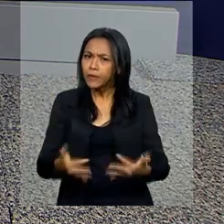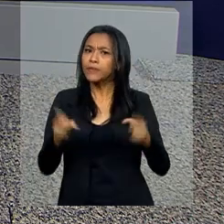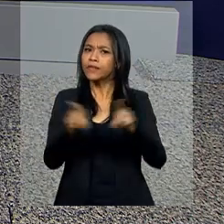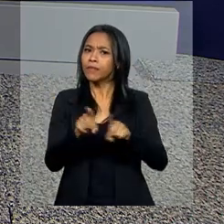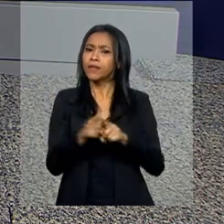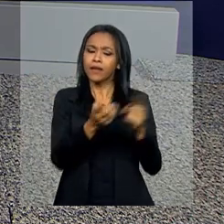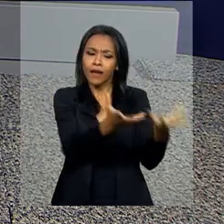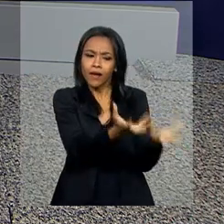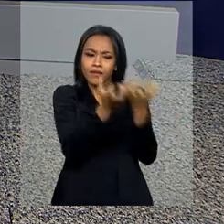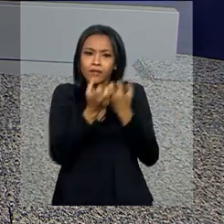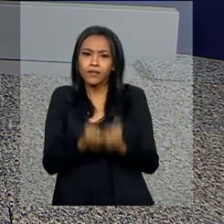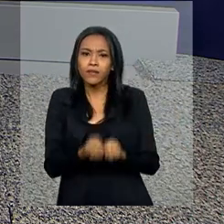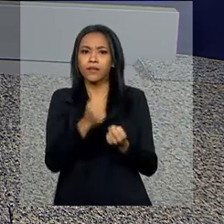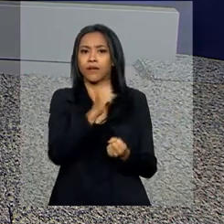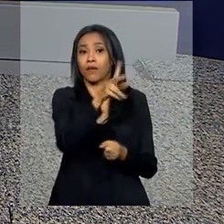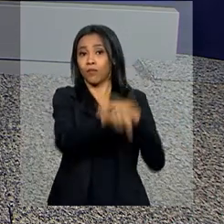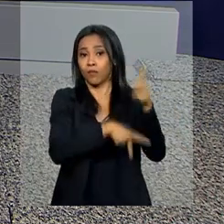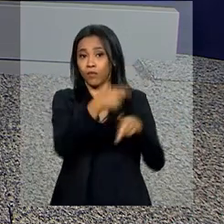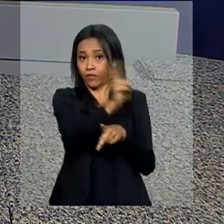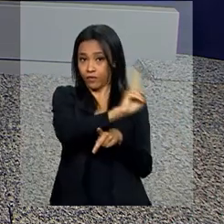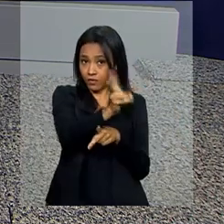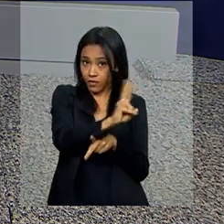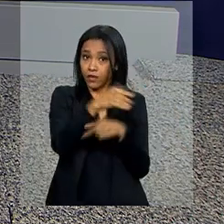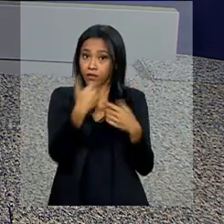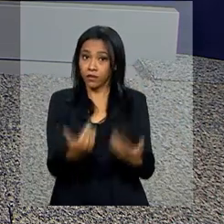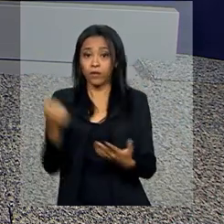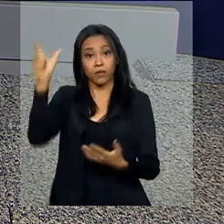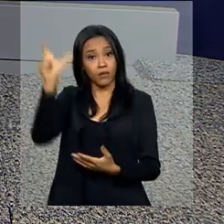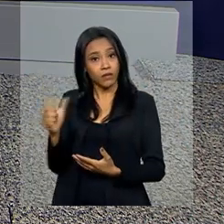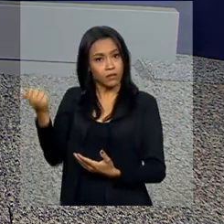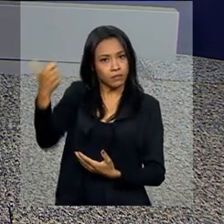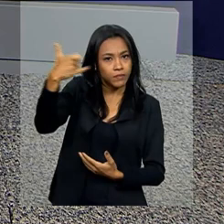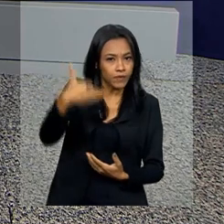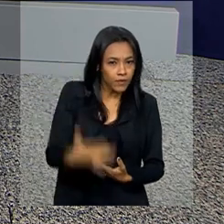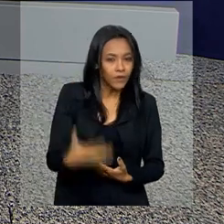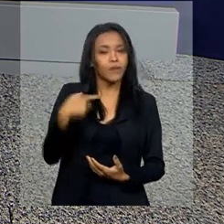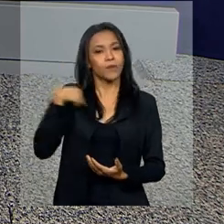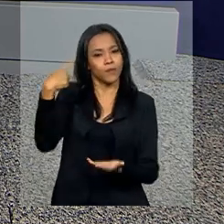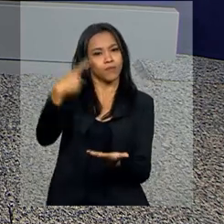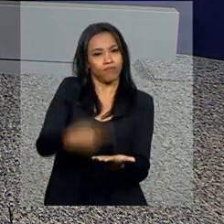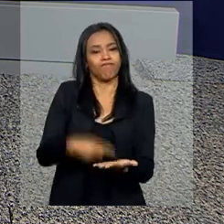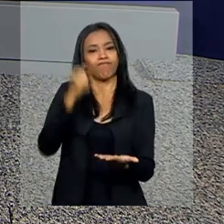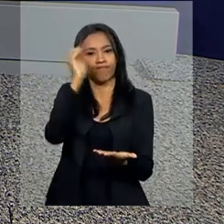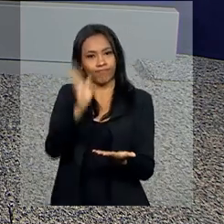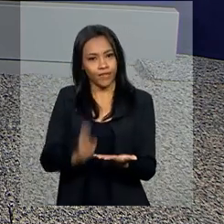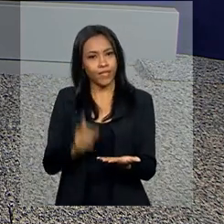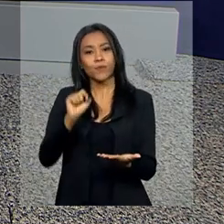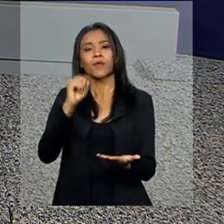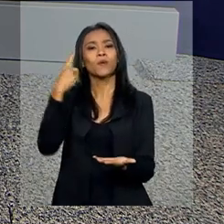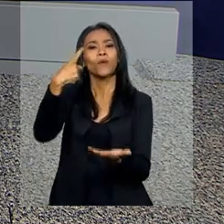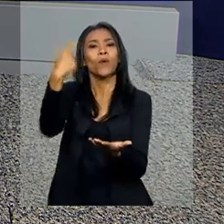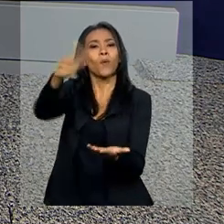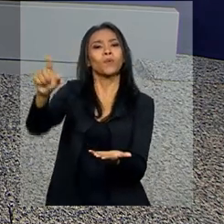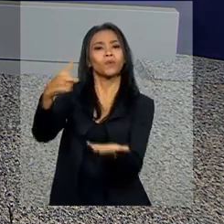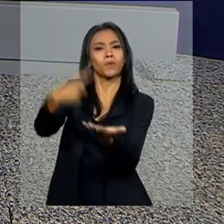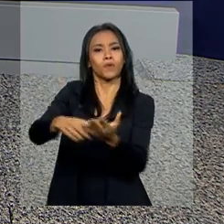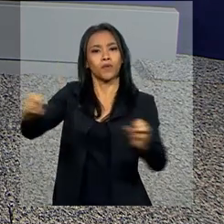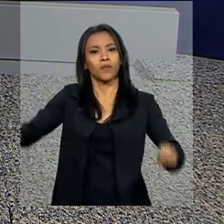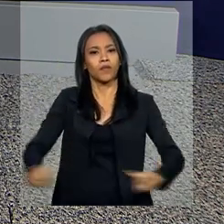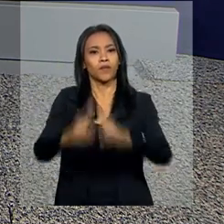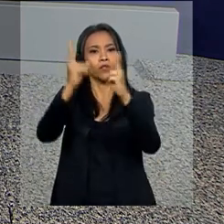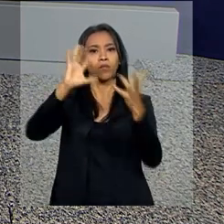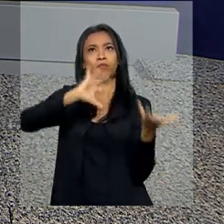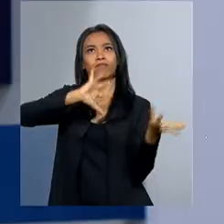aos imigrantes venezuelanos. O presidente ainda reiterou o compromisso do Brasil com o Acordo de Paris sobre